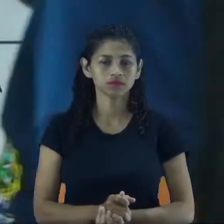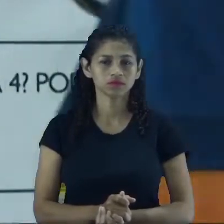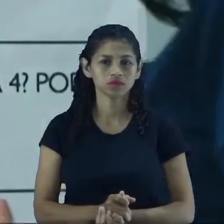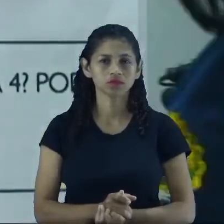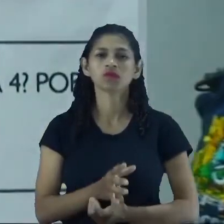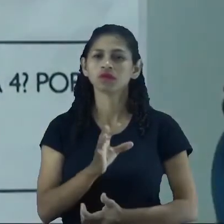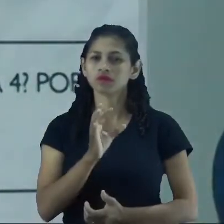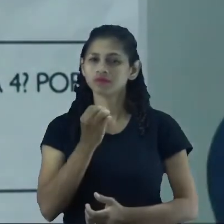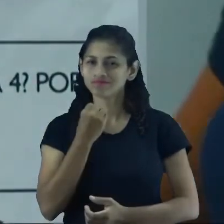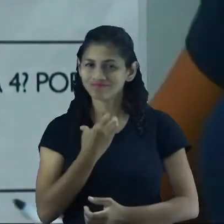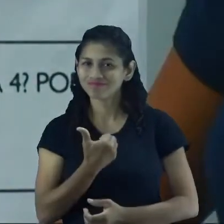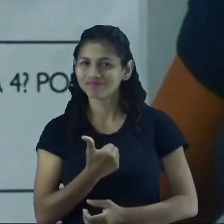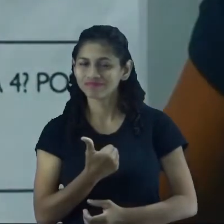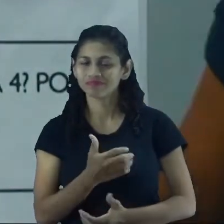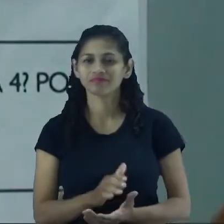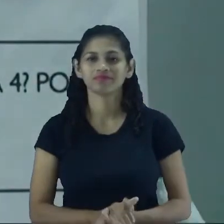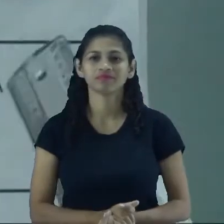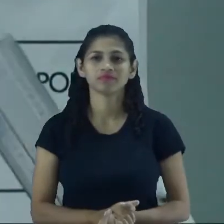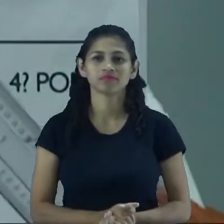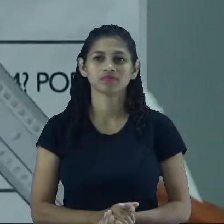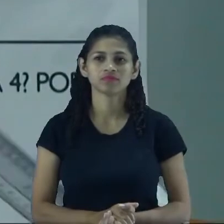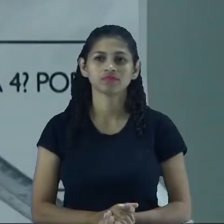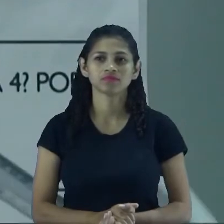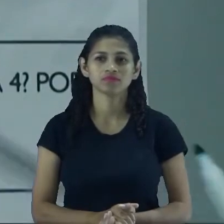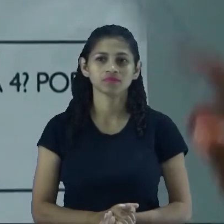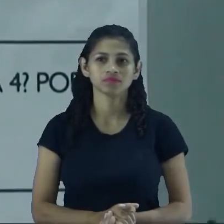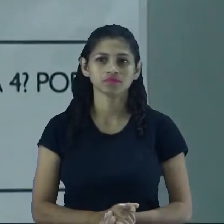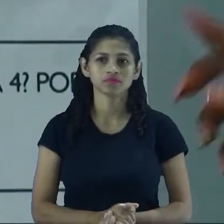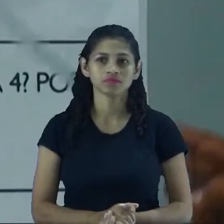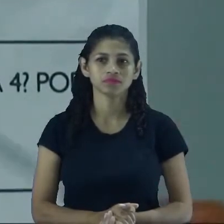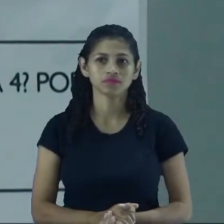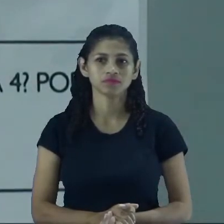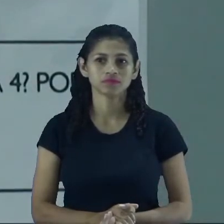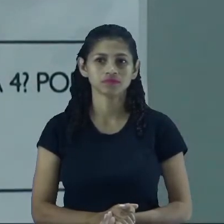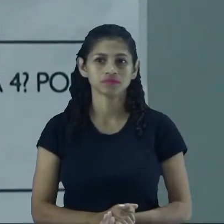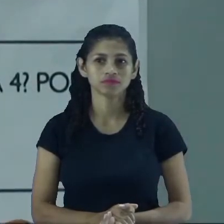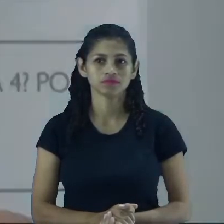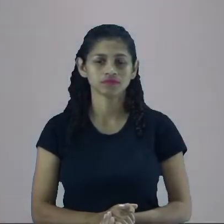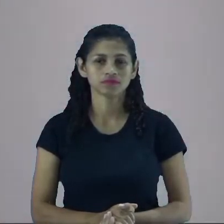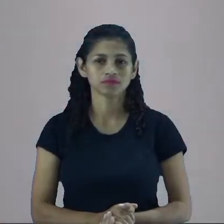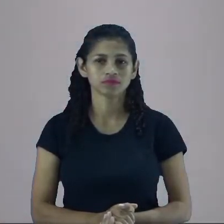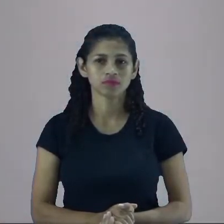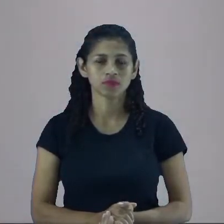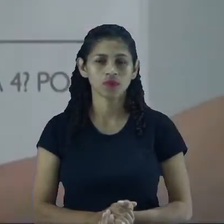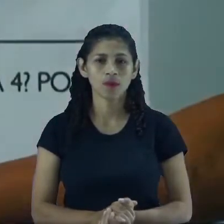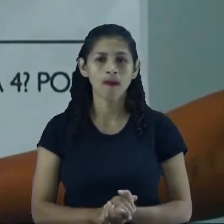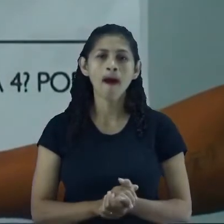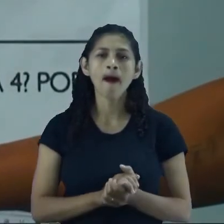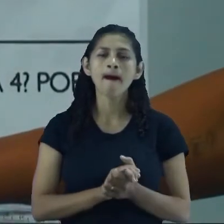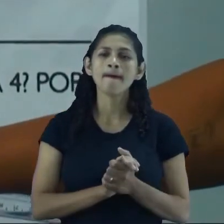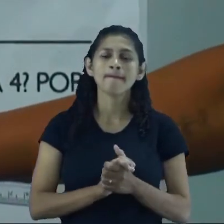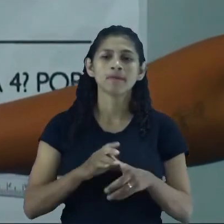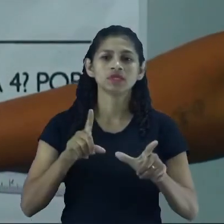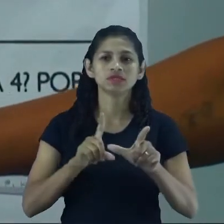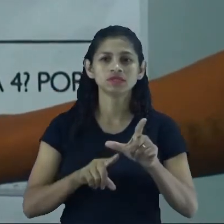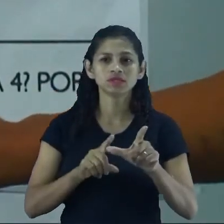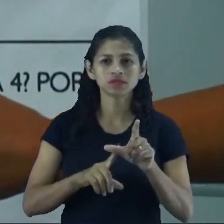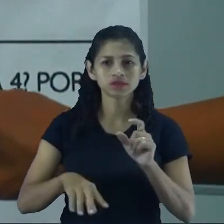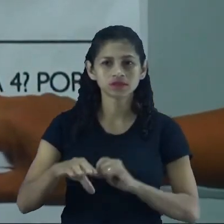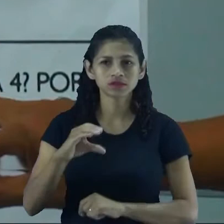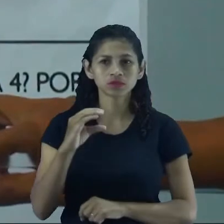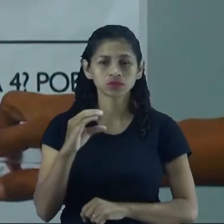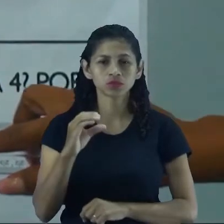Muito bem, então vamos passar agora para a nossa perguntinha da letra C.